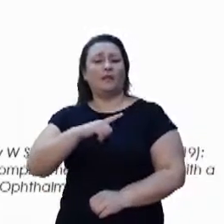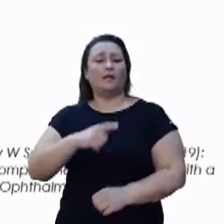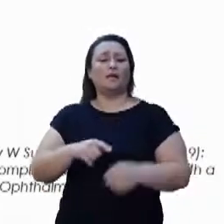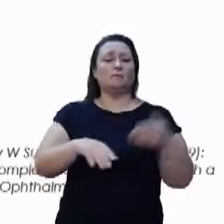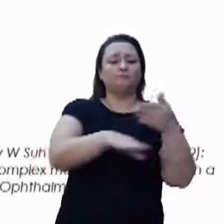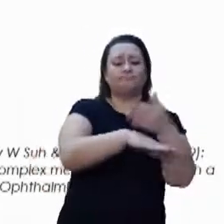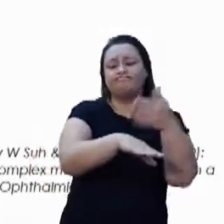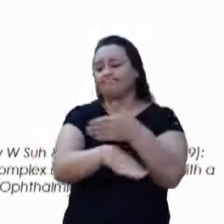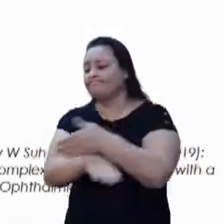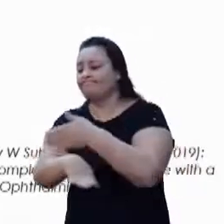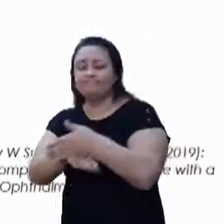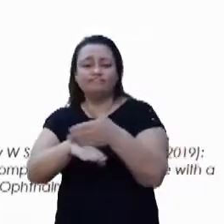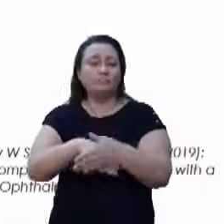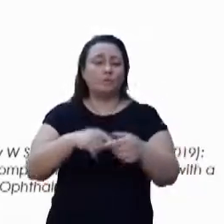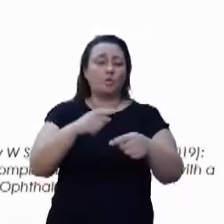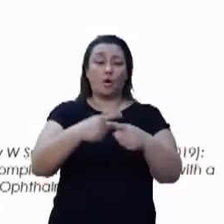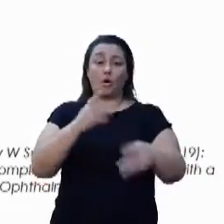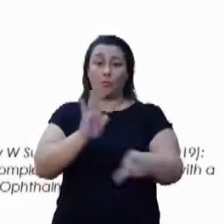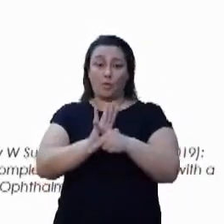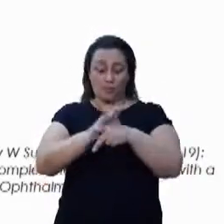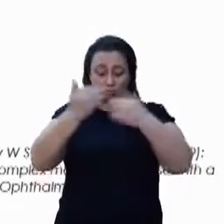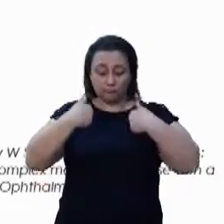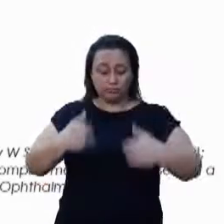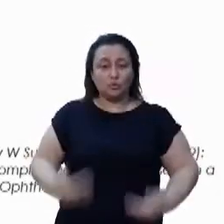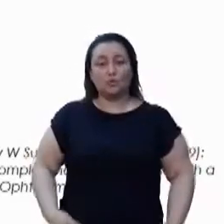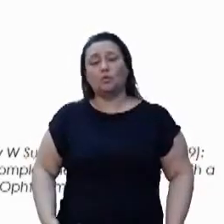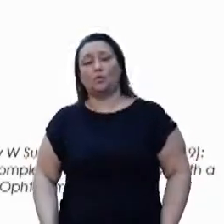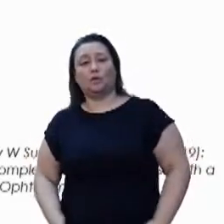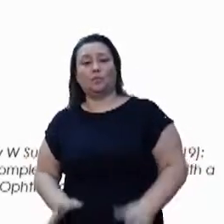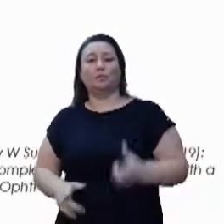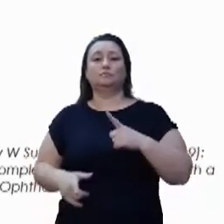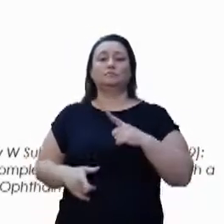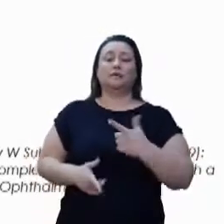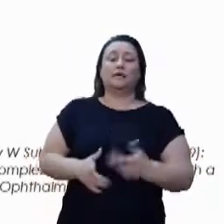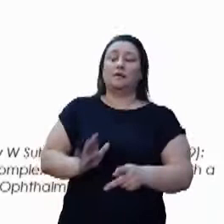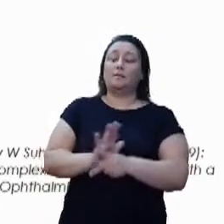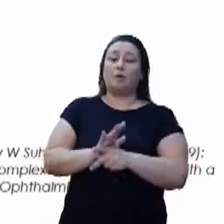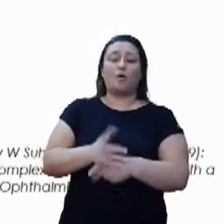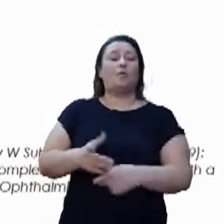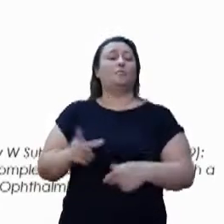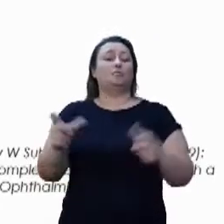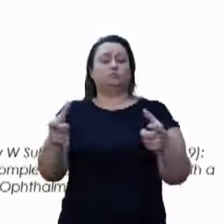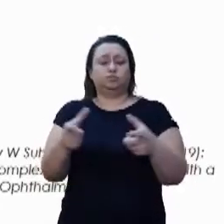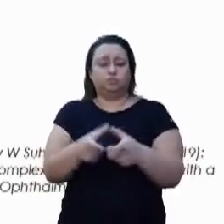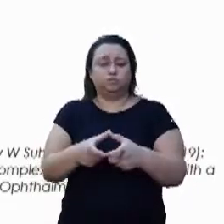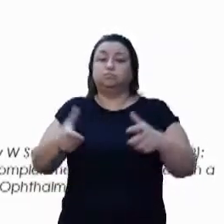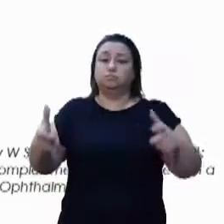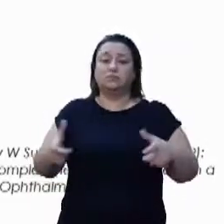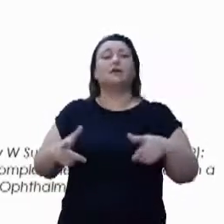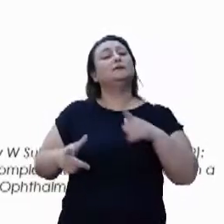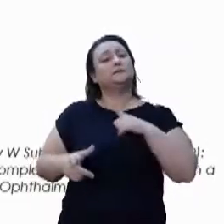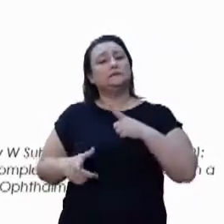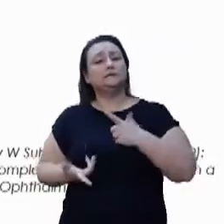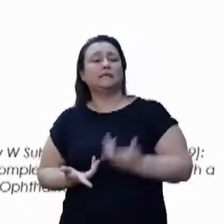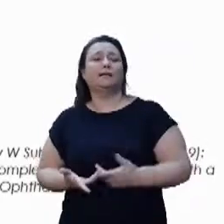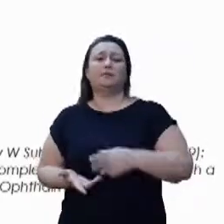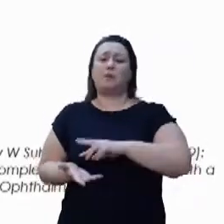vias metabólicas dos ácidos graxos, desde precursores lipídicos, aldeído graxos,